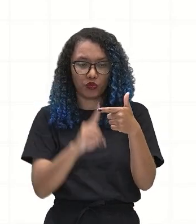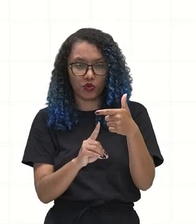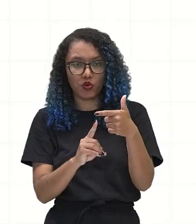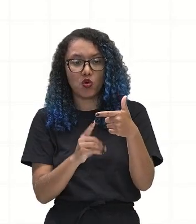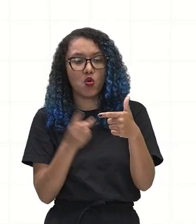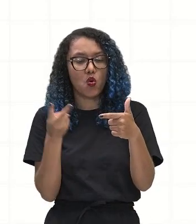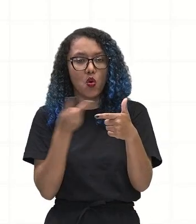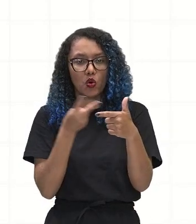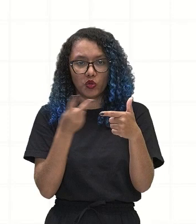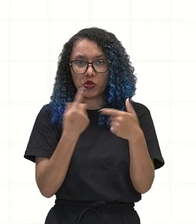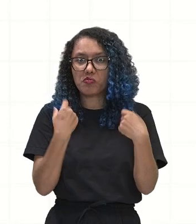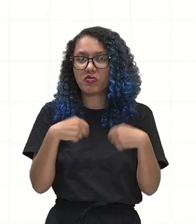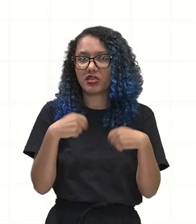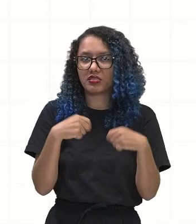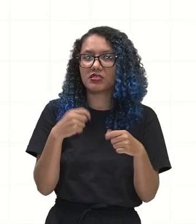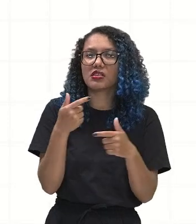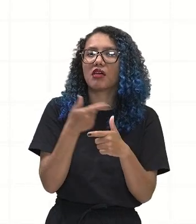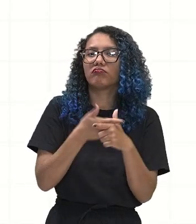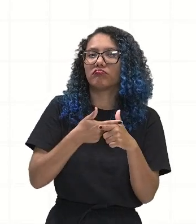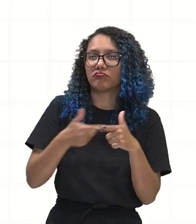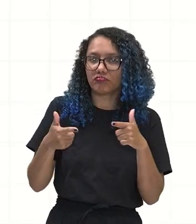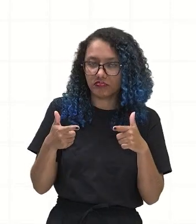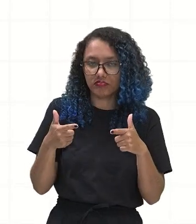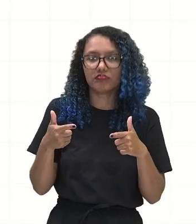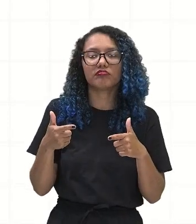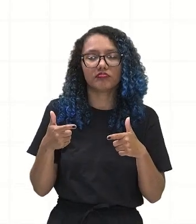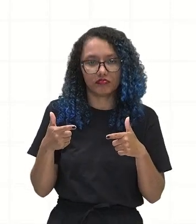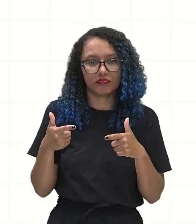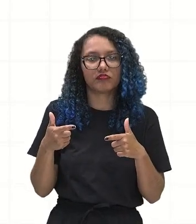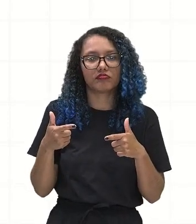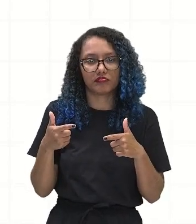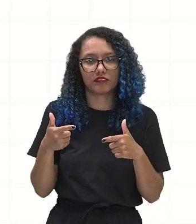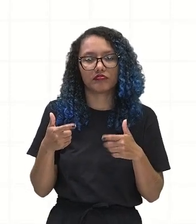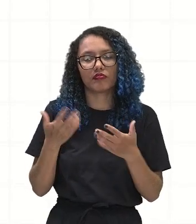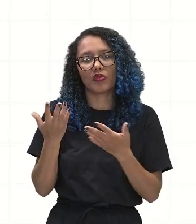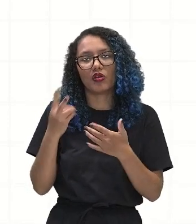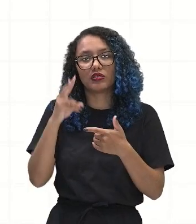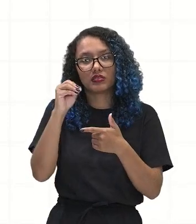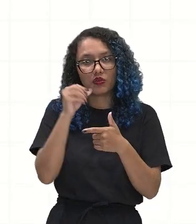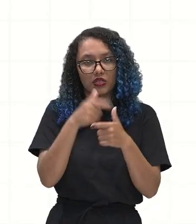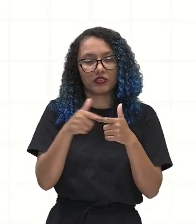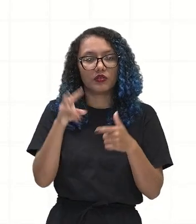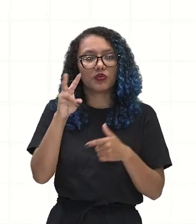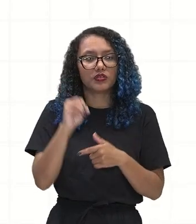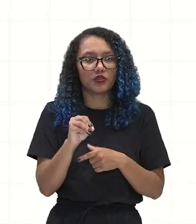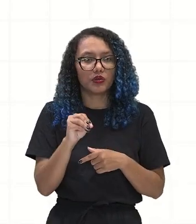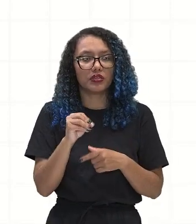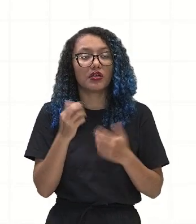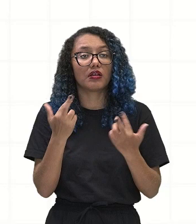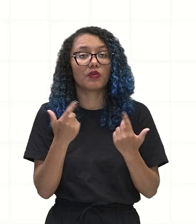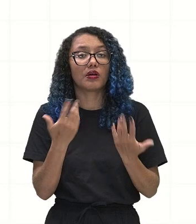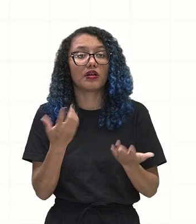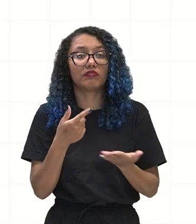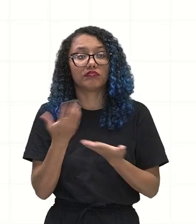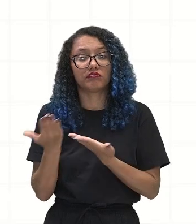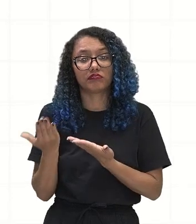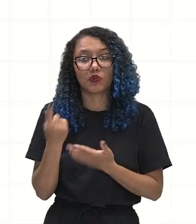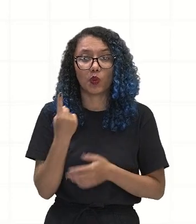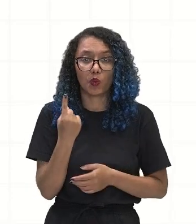que é o denominador, tá? Ora, 50 dividido por 50 é 1.